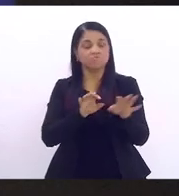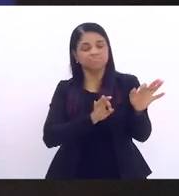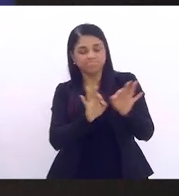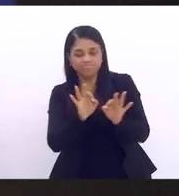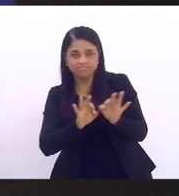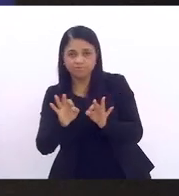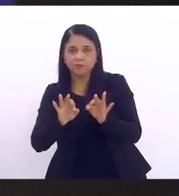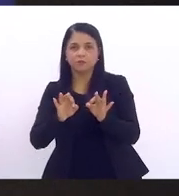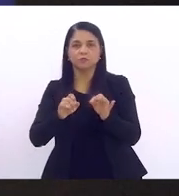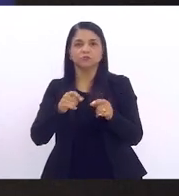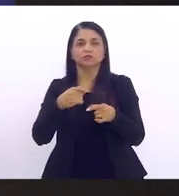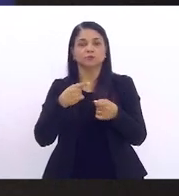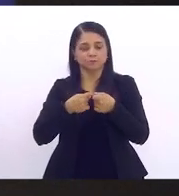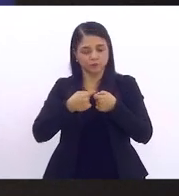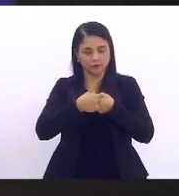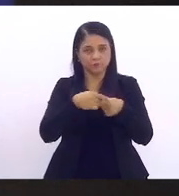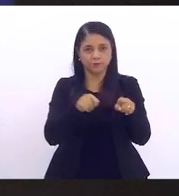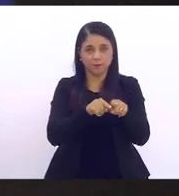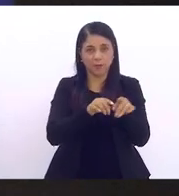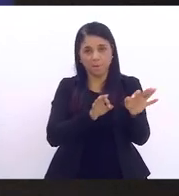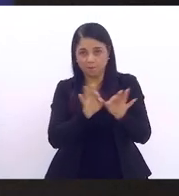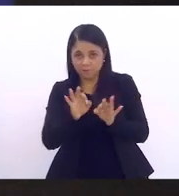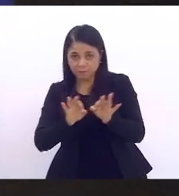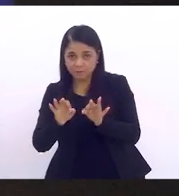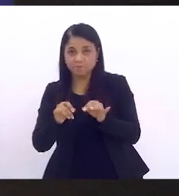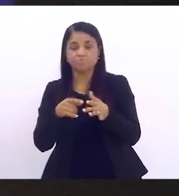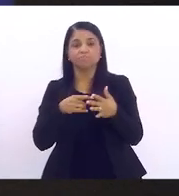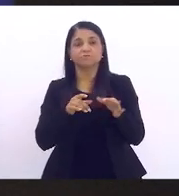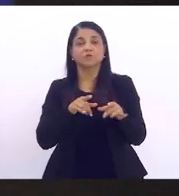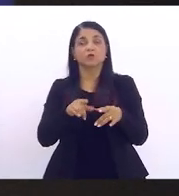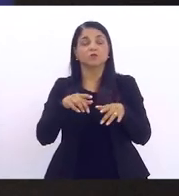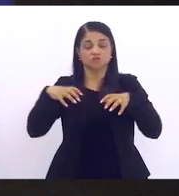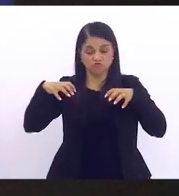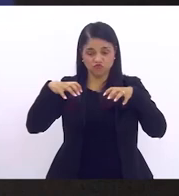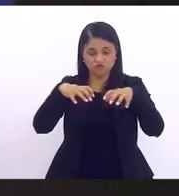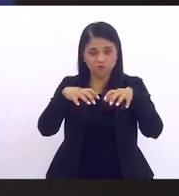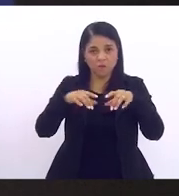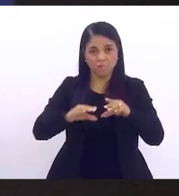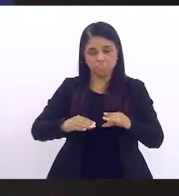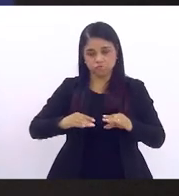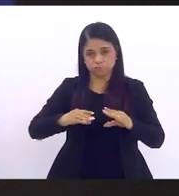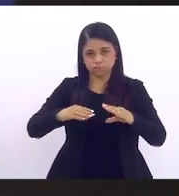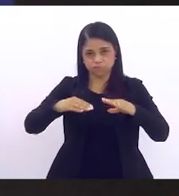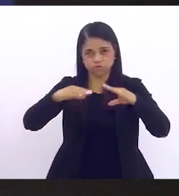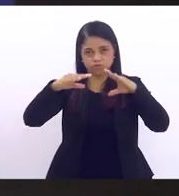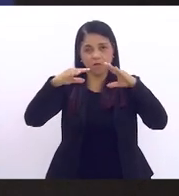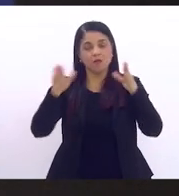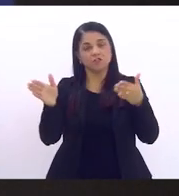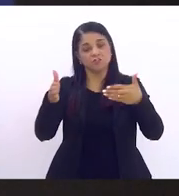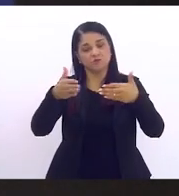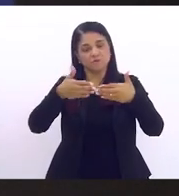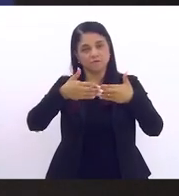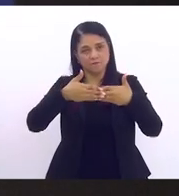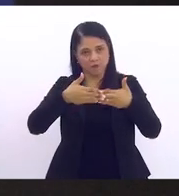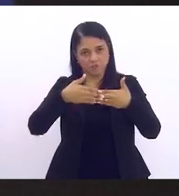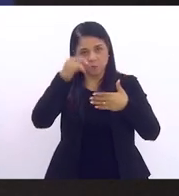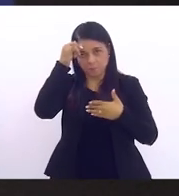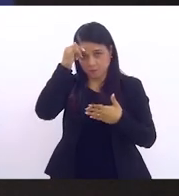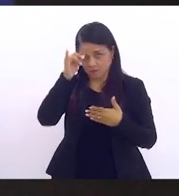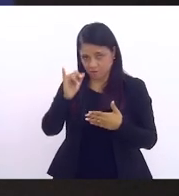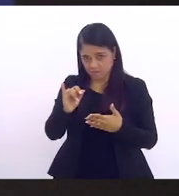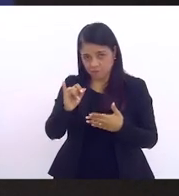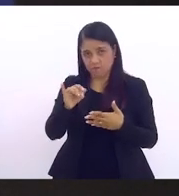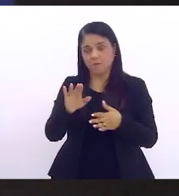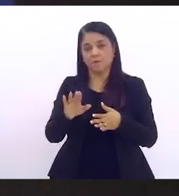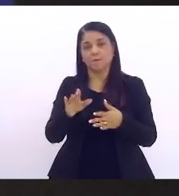Prevenção ou seja quando uma certa volumetria de chuva a gente fecha a rodovia de forma preventiva e